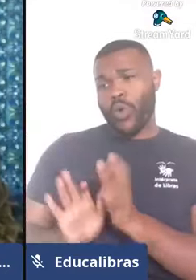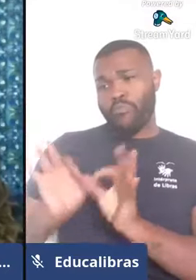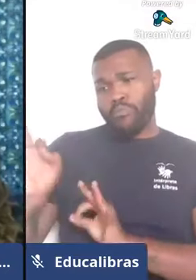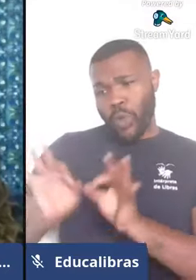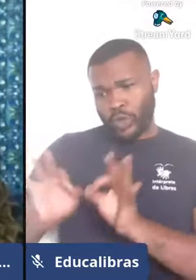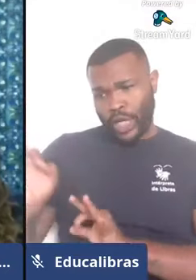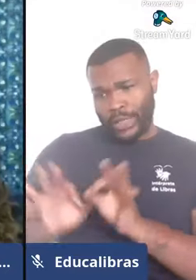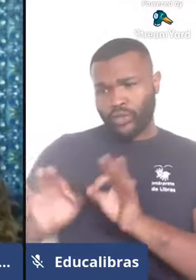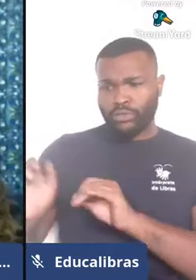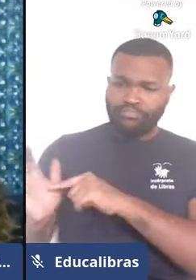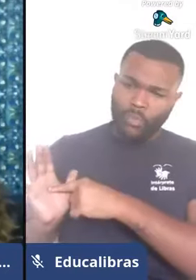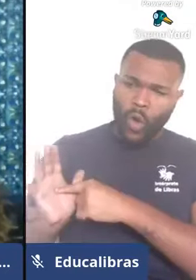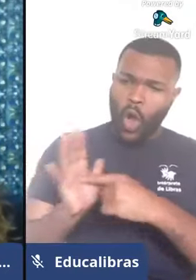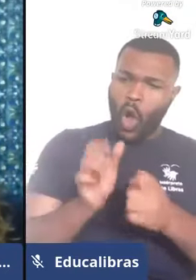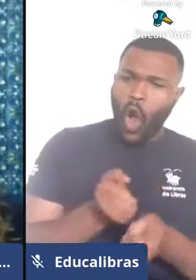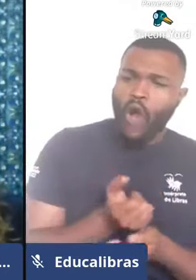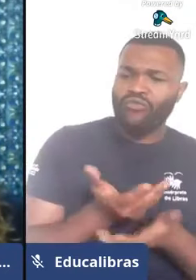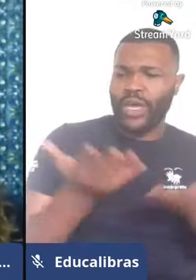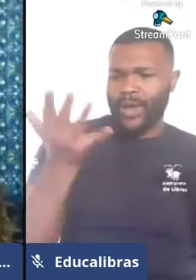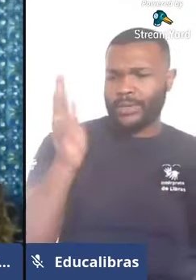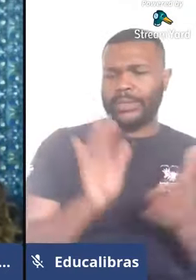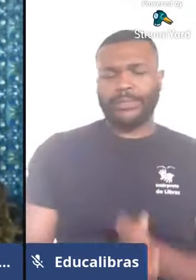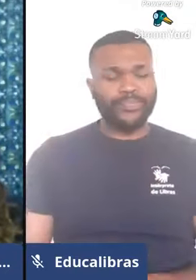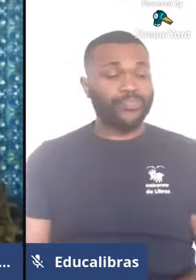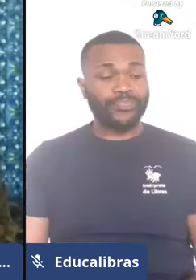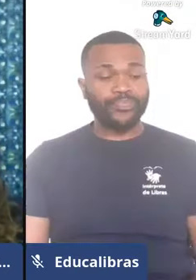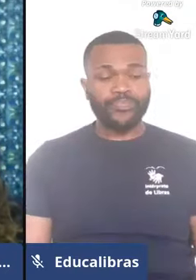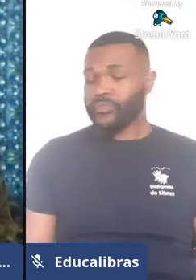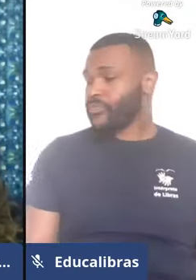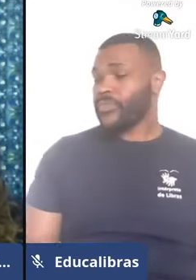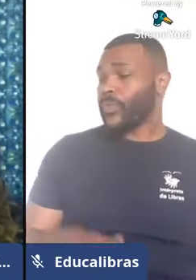mercado. Tá, a gente conta tem... um pouco,